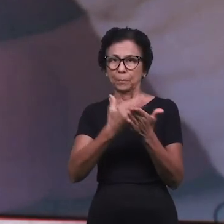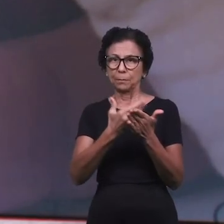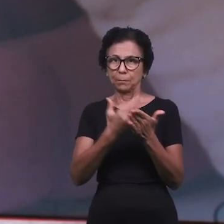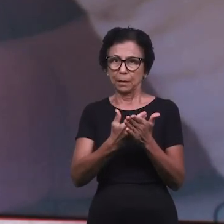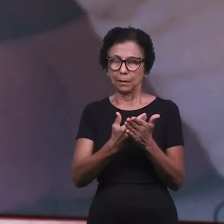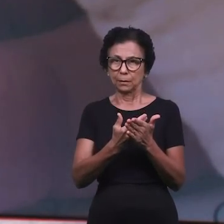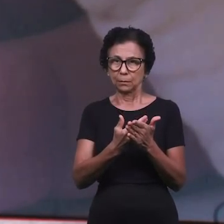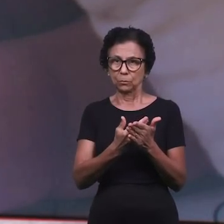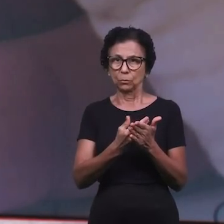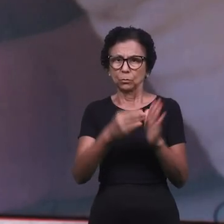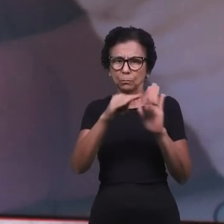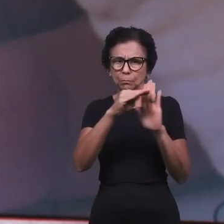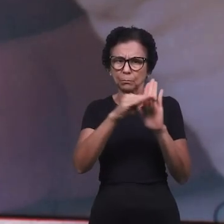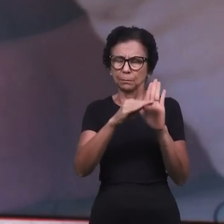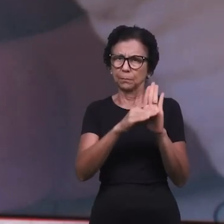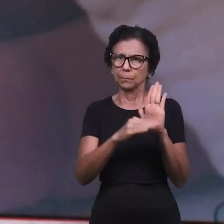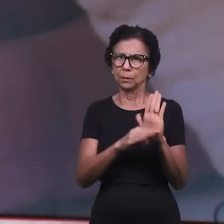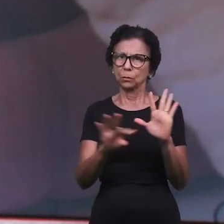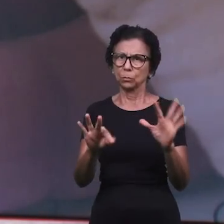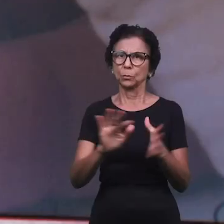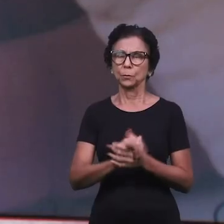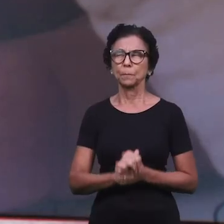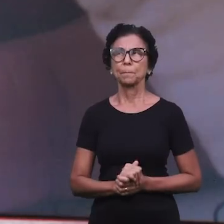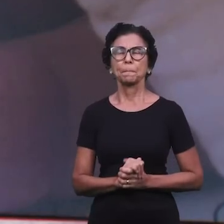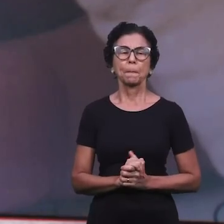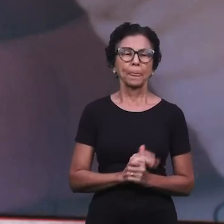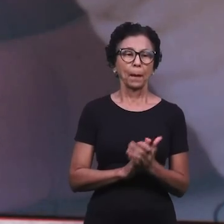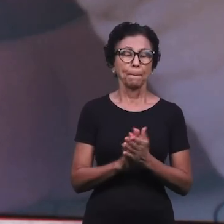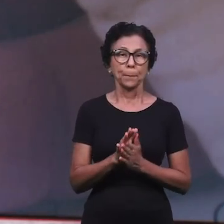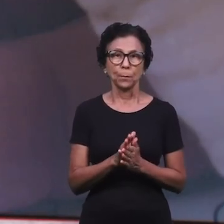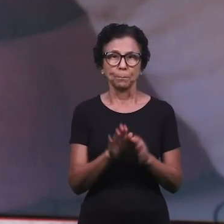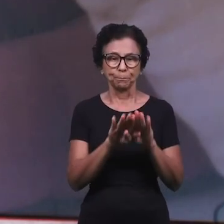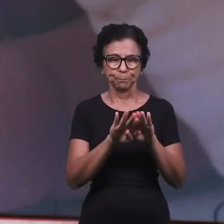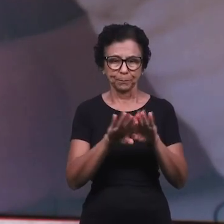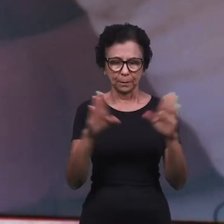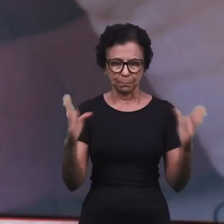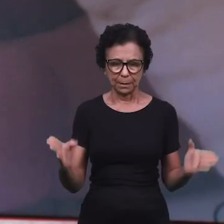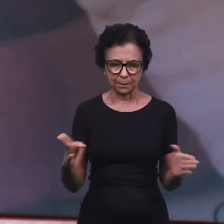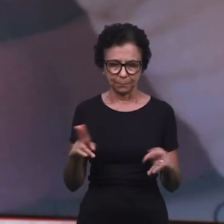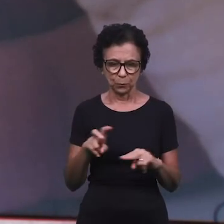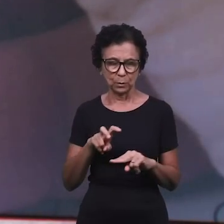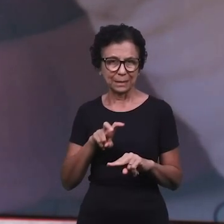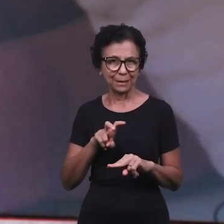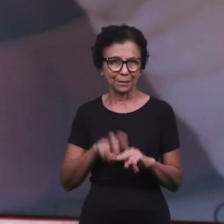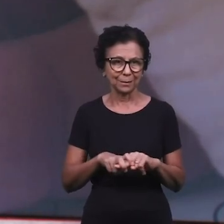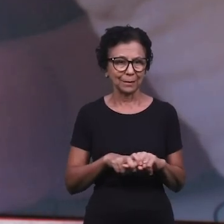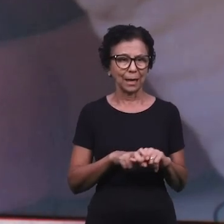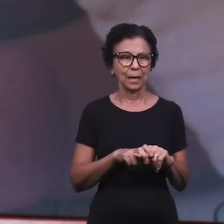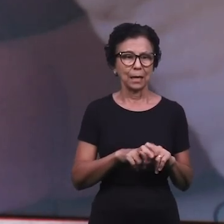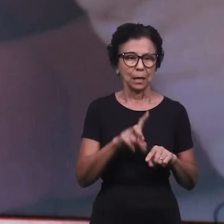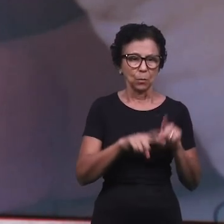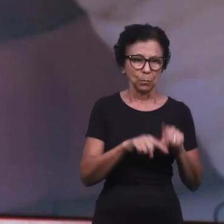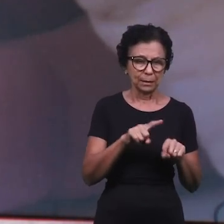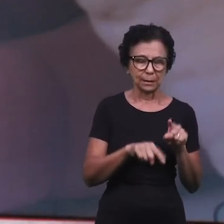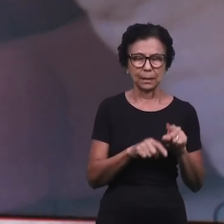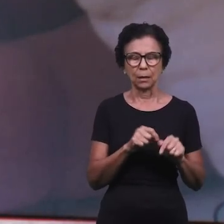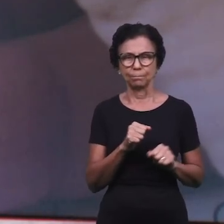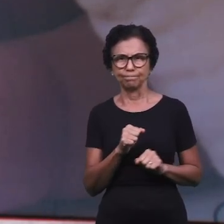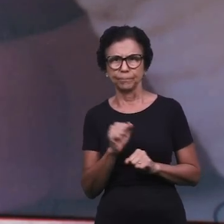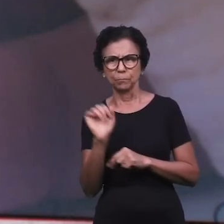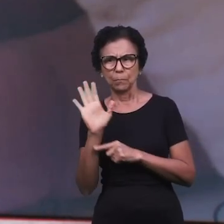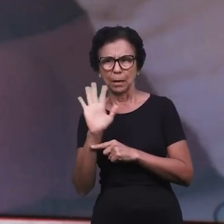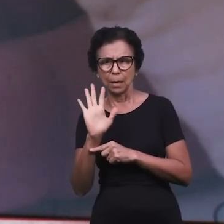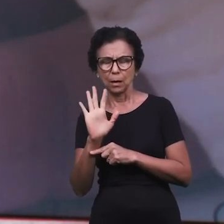Então, eu sentar para estudar, já sei, ó, meu material de estudos é esse, eu vou assistir uma videoaula, eu vou ler uma